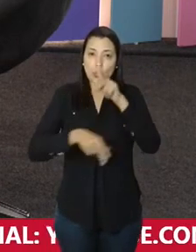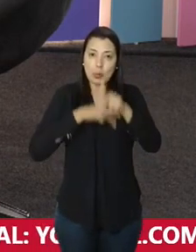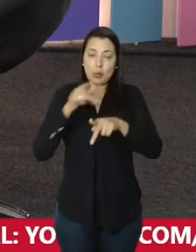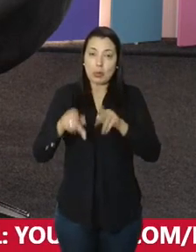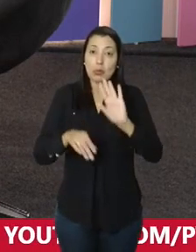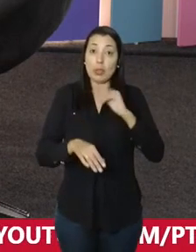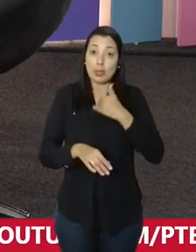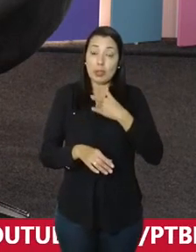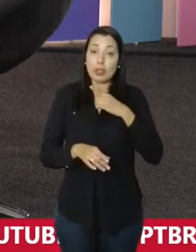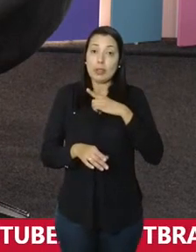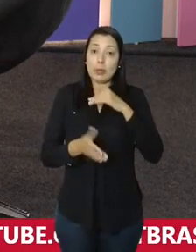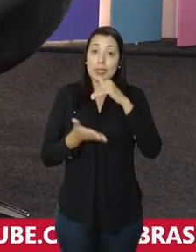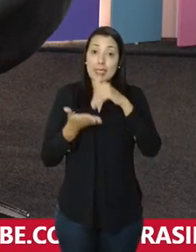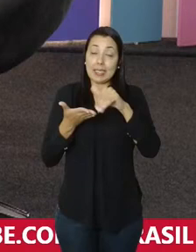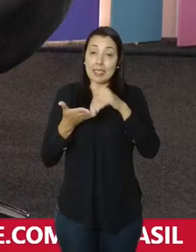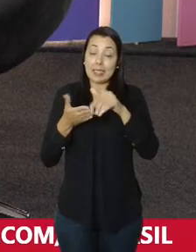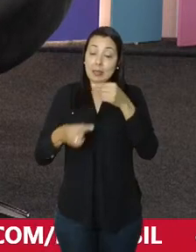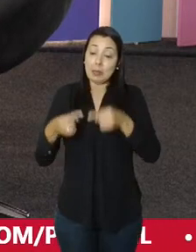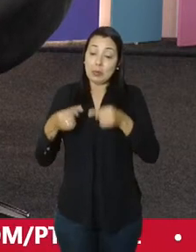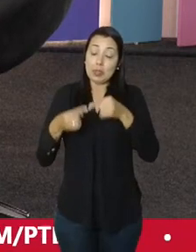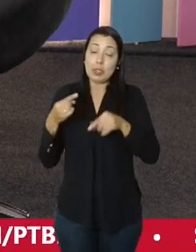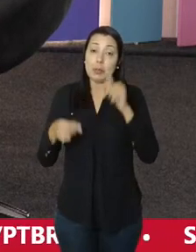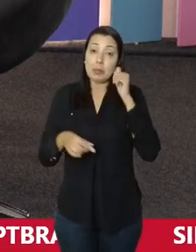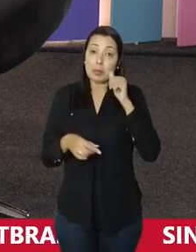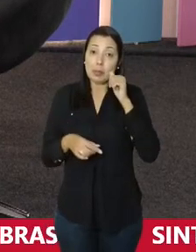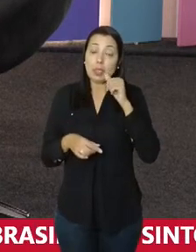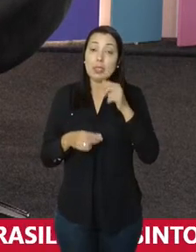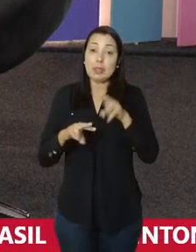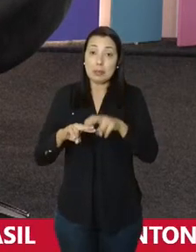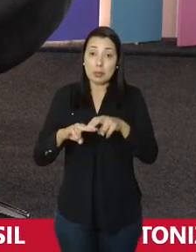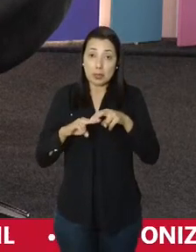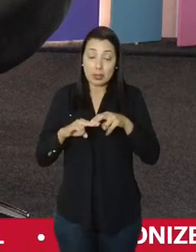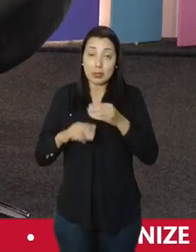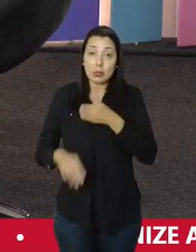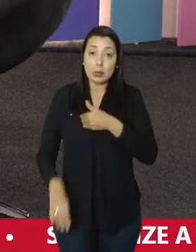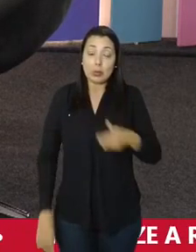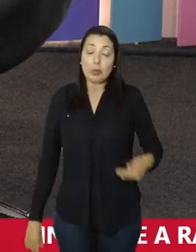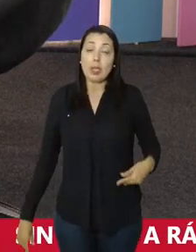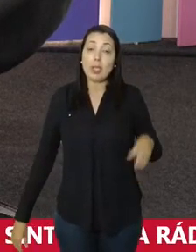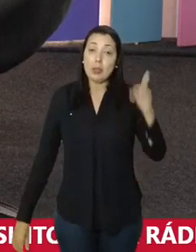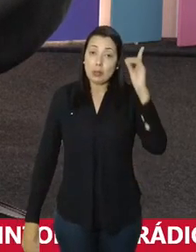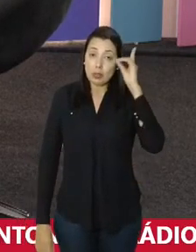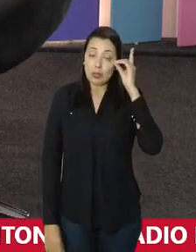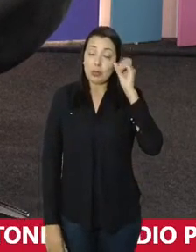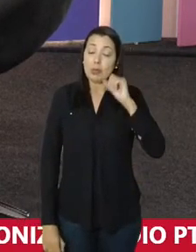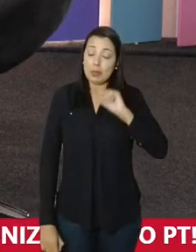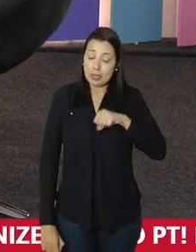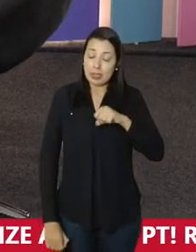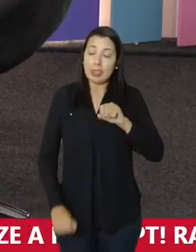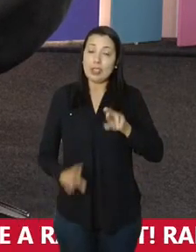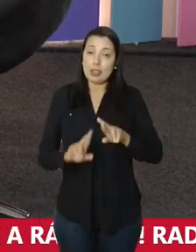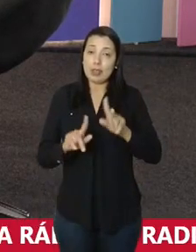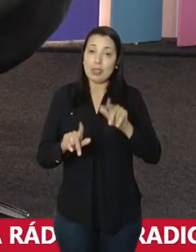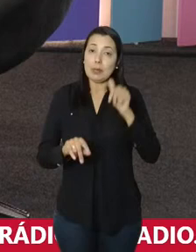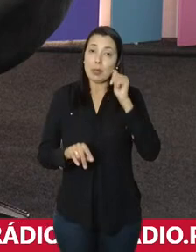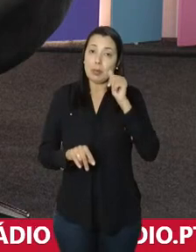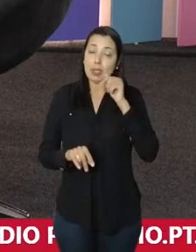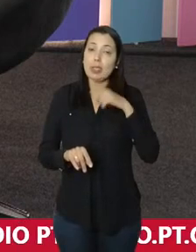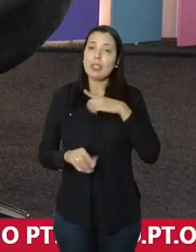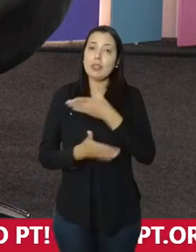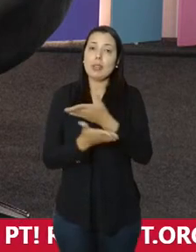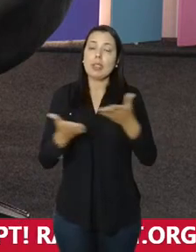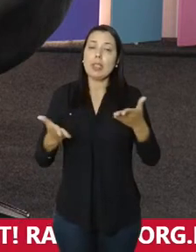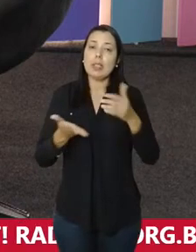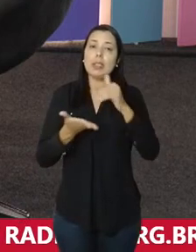E nós tivemos uma Secretaria de Políticas para as Mulheres e por isso o governo Dilma fez tanta diferença para as mulheres e tinha à frente